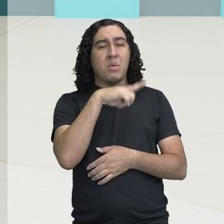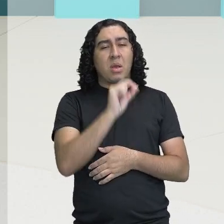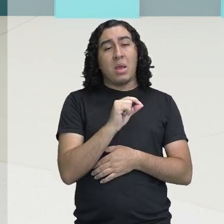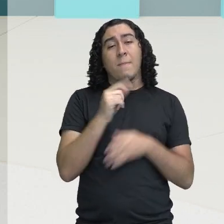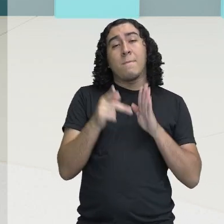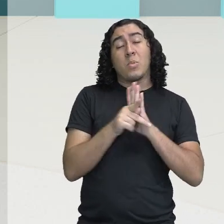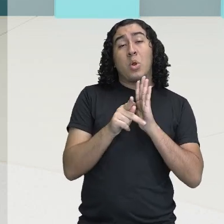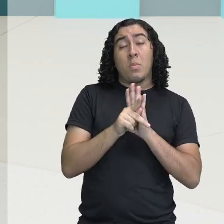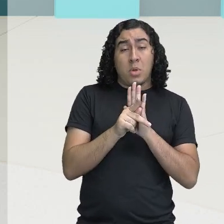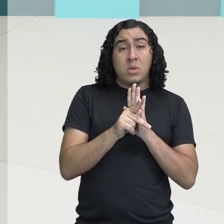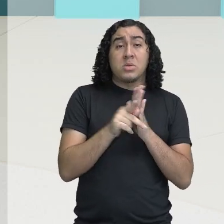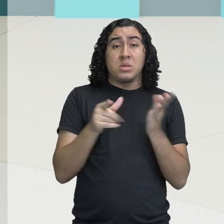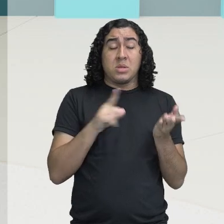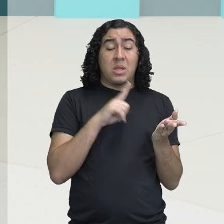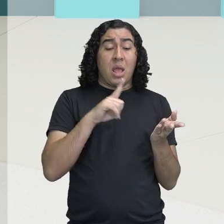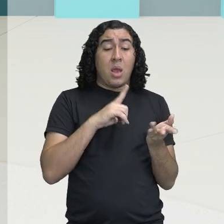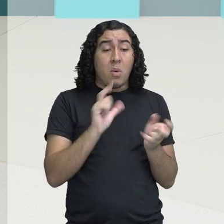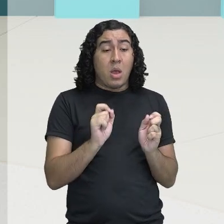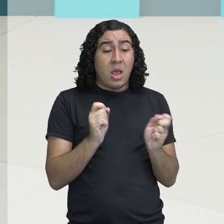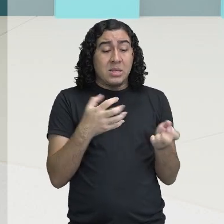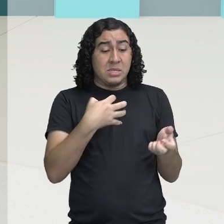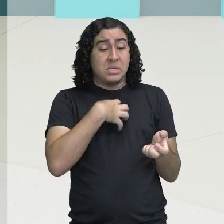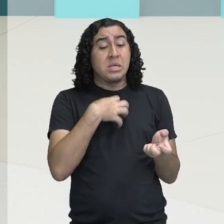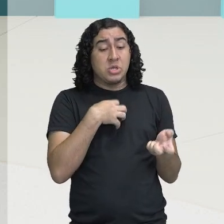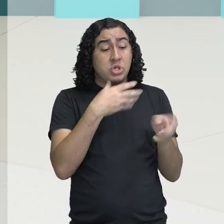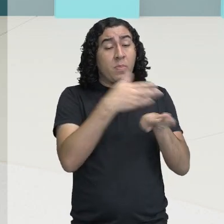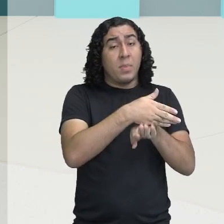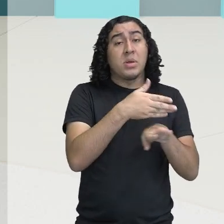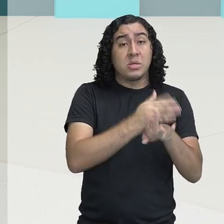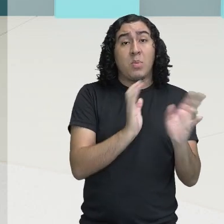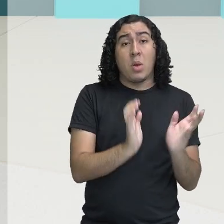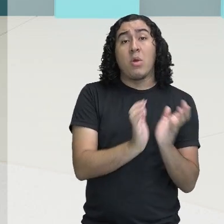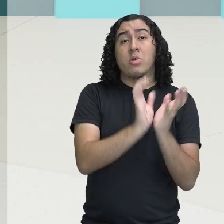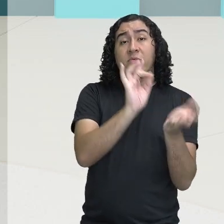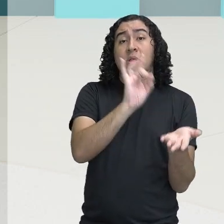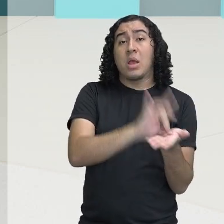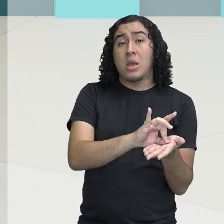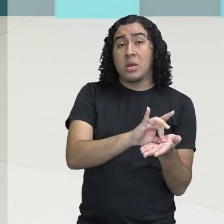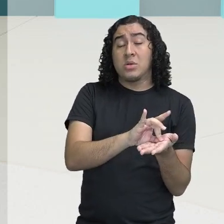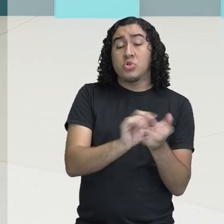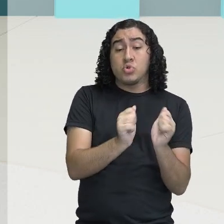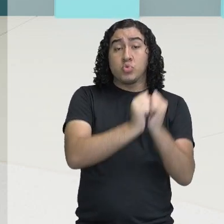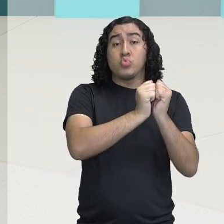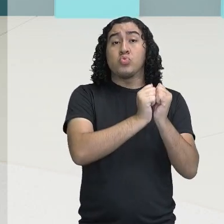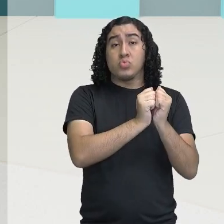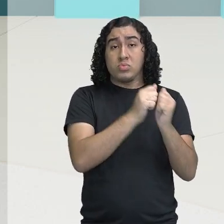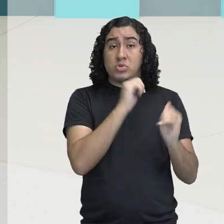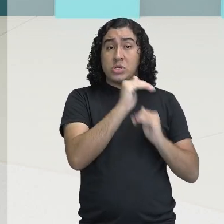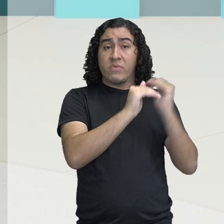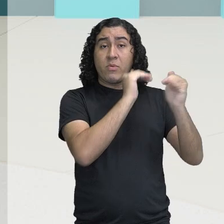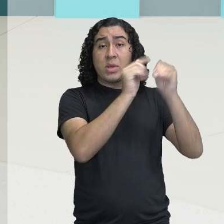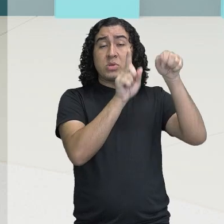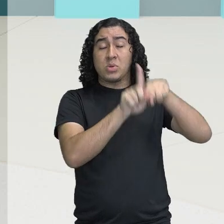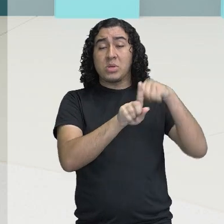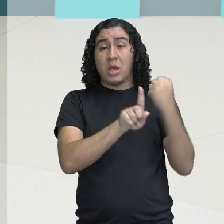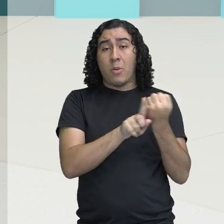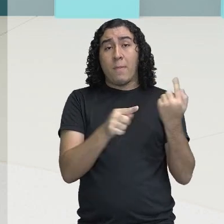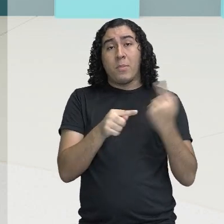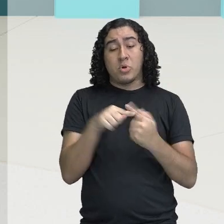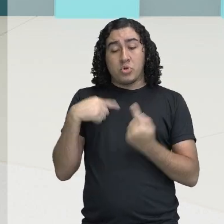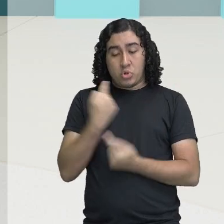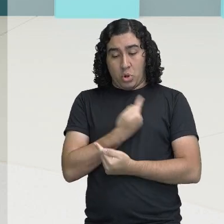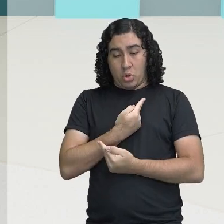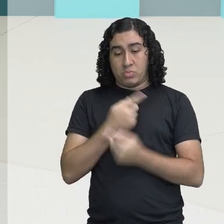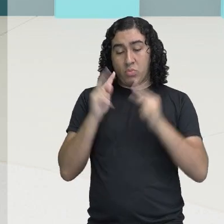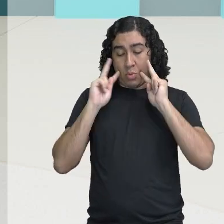da inclusão também, que no conjunto ele vai trazendo esse desenvolvimento social, já que somos